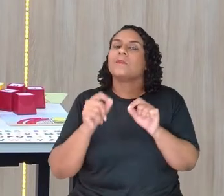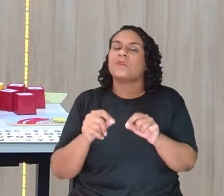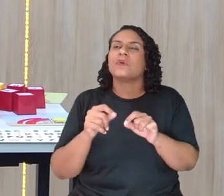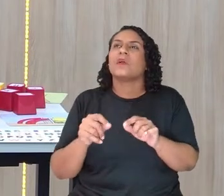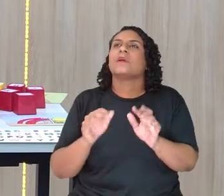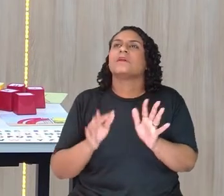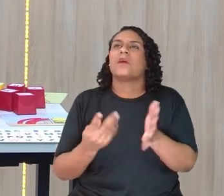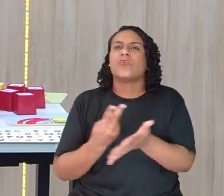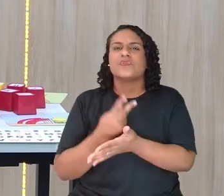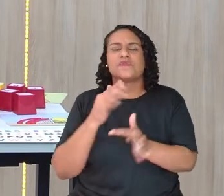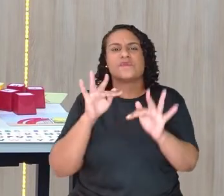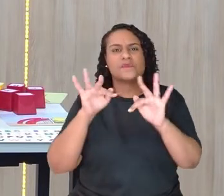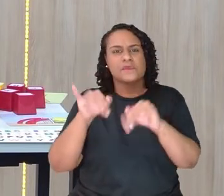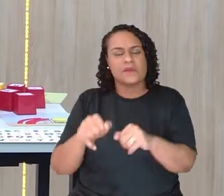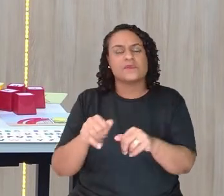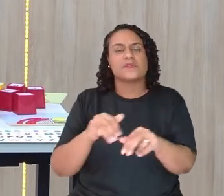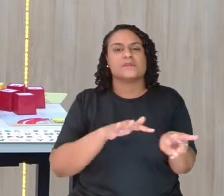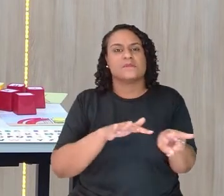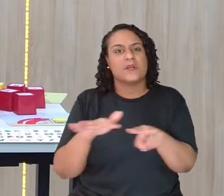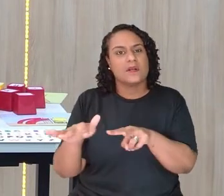de semana, alguns